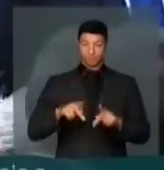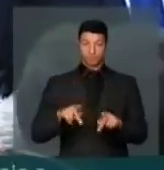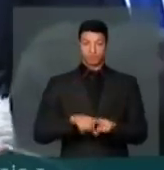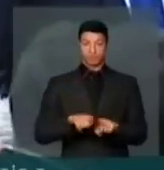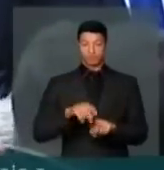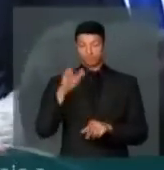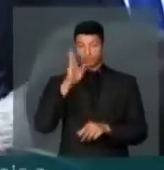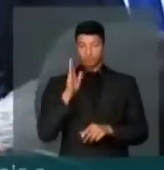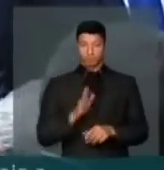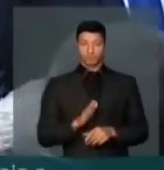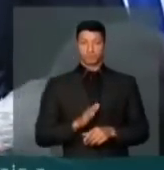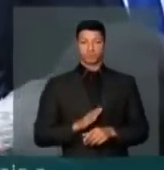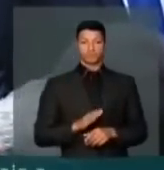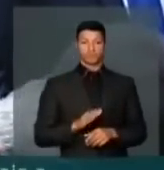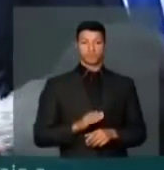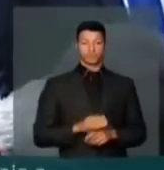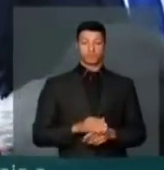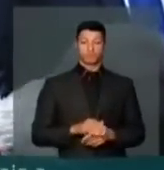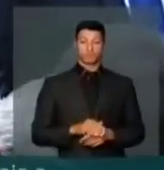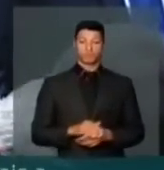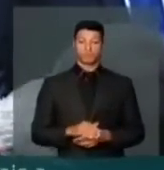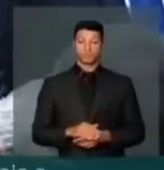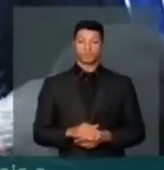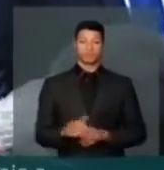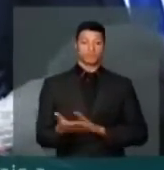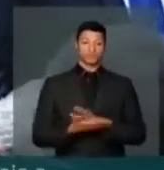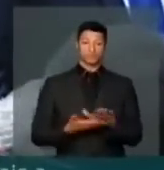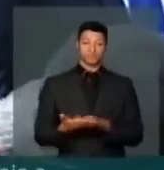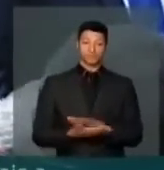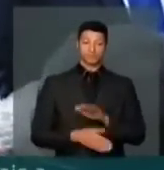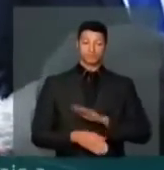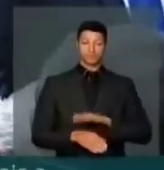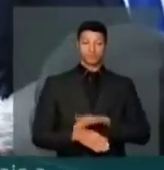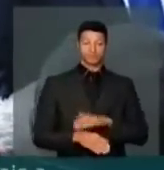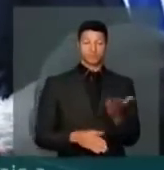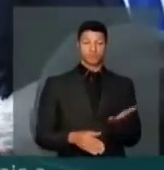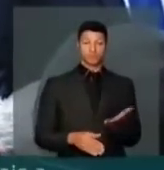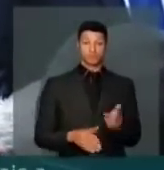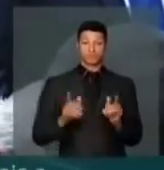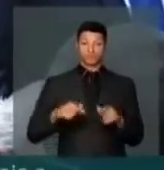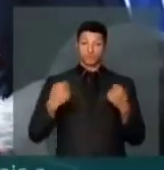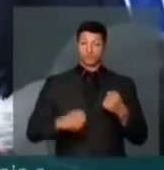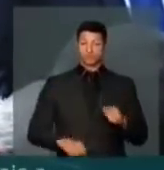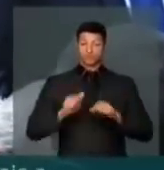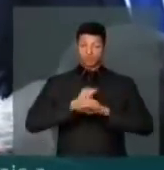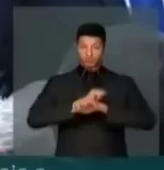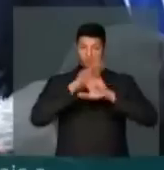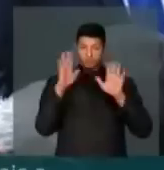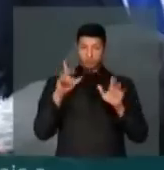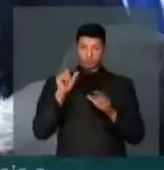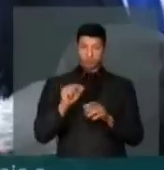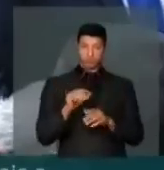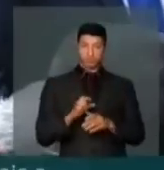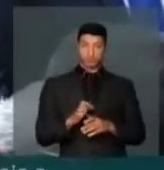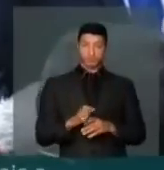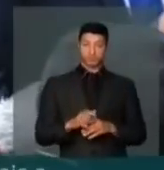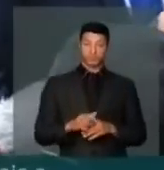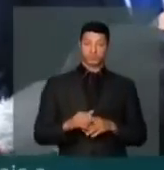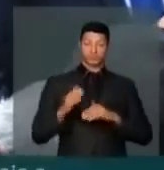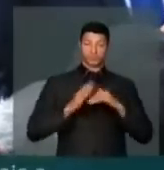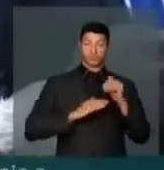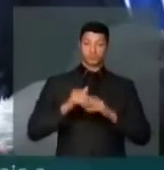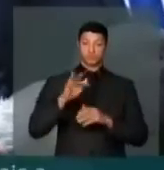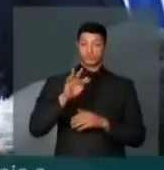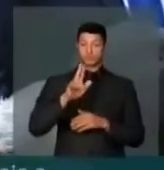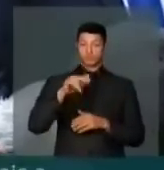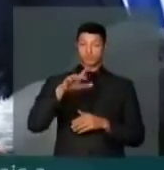aposentados e pensionistas do Fundo Aeros. Em nenhum momento. É preciso deixar claro isto. A questão